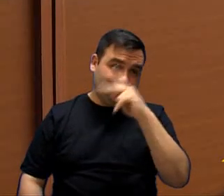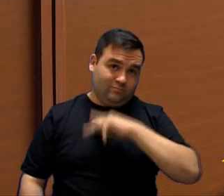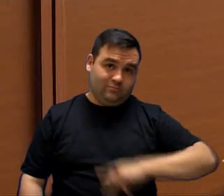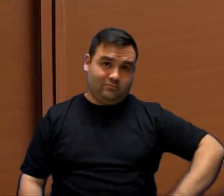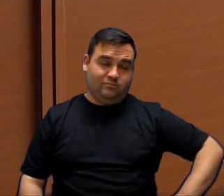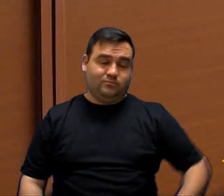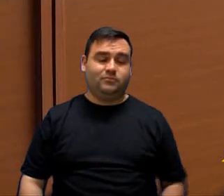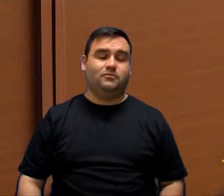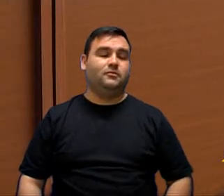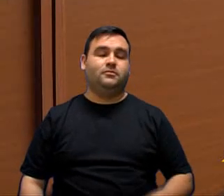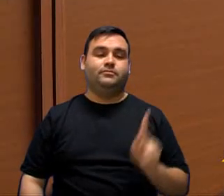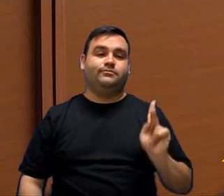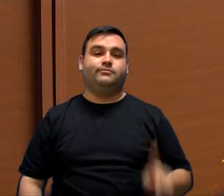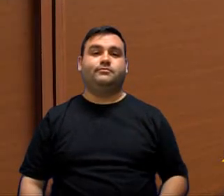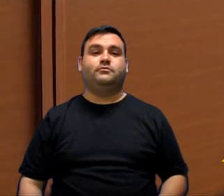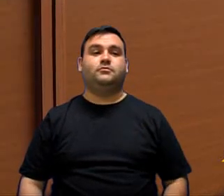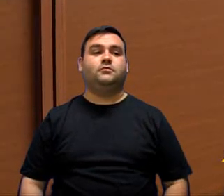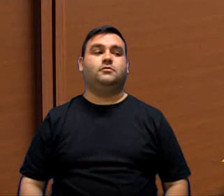presidente.